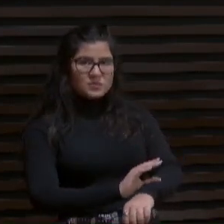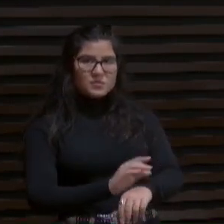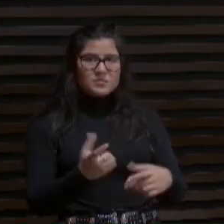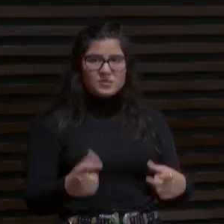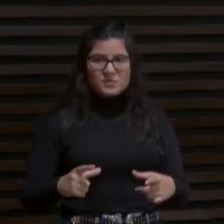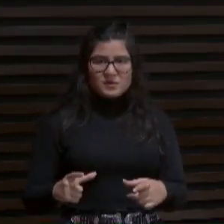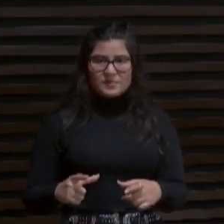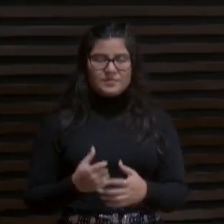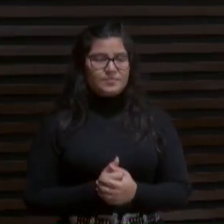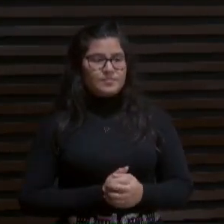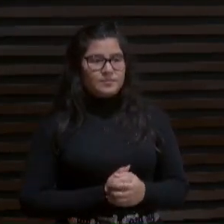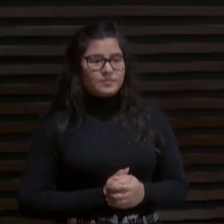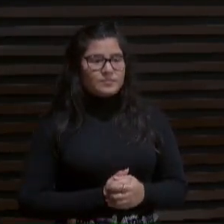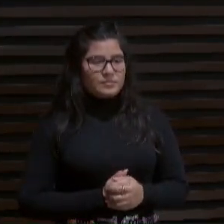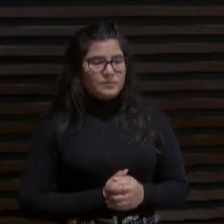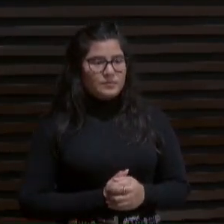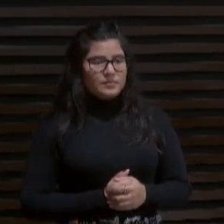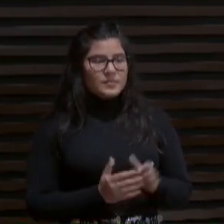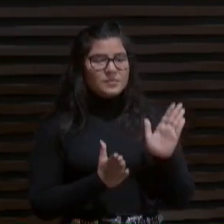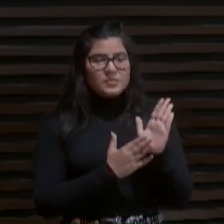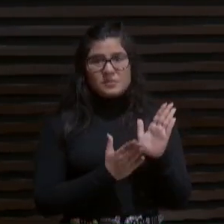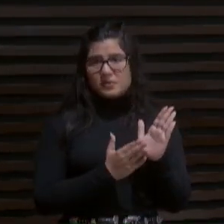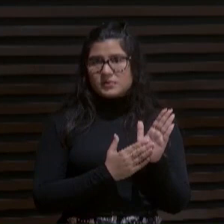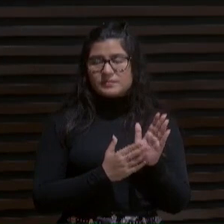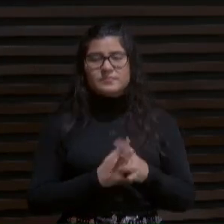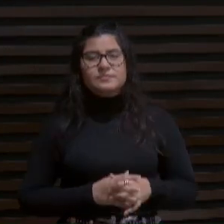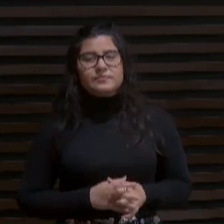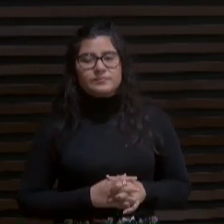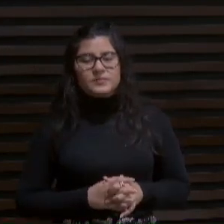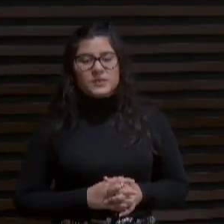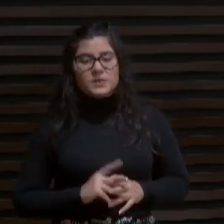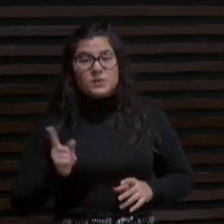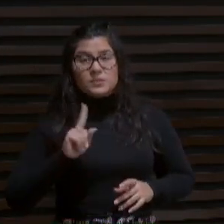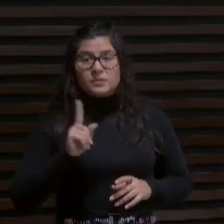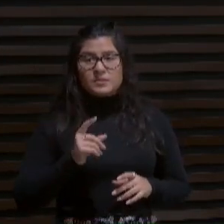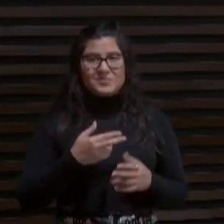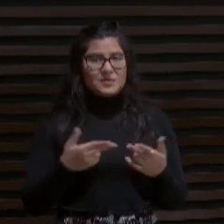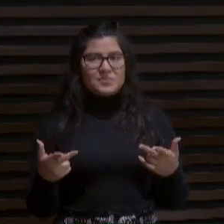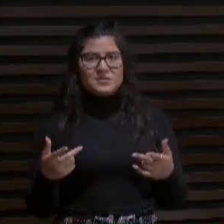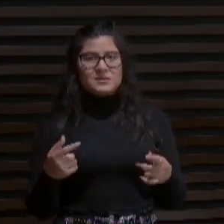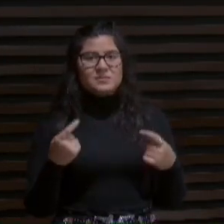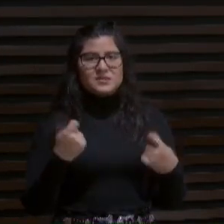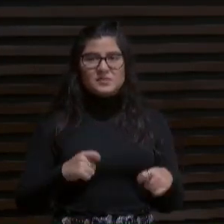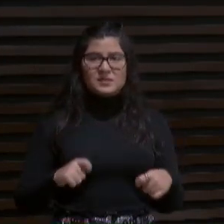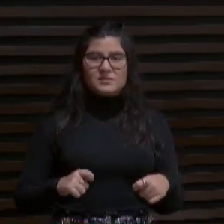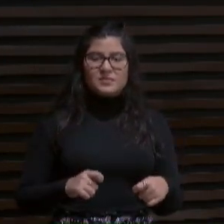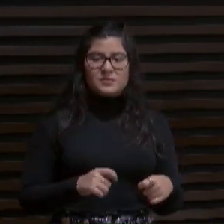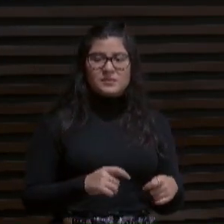que definitivamente fosse dele, não algo que futuramente pudesse ser devolvido para os filhos de